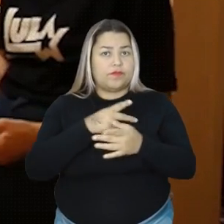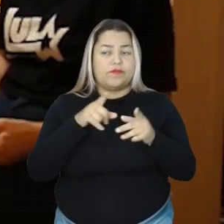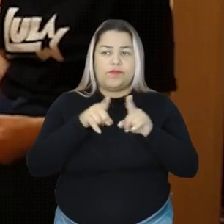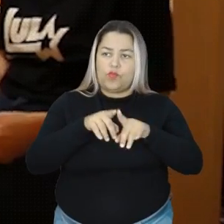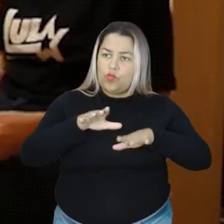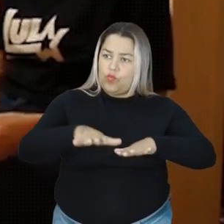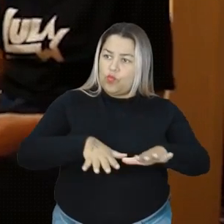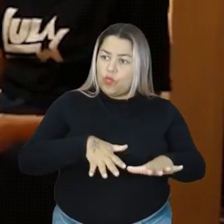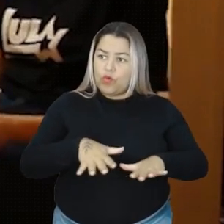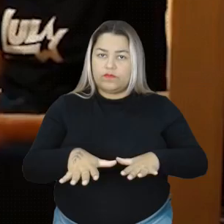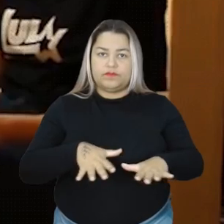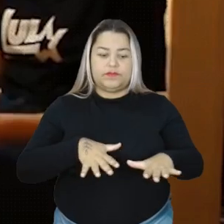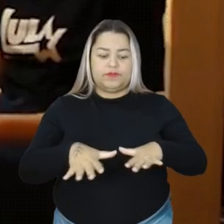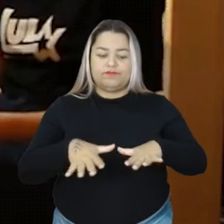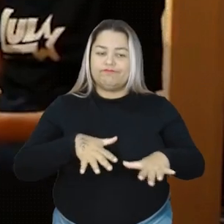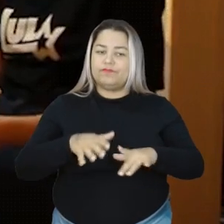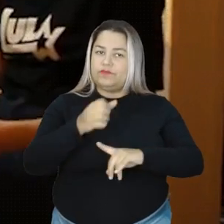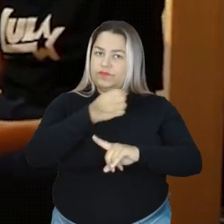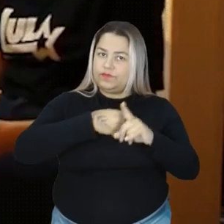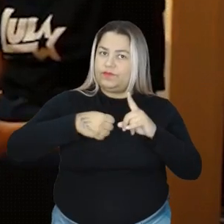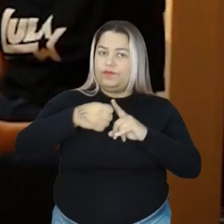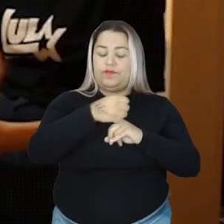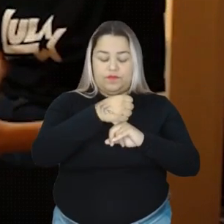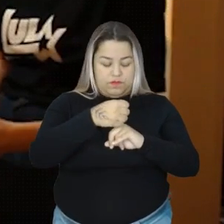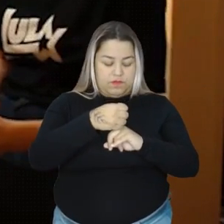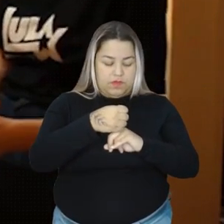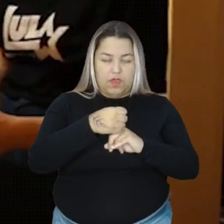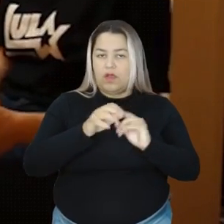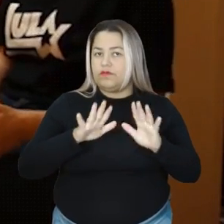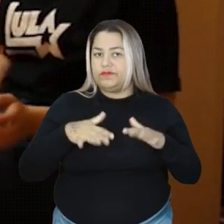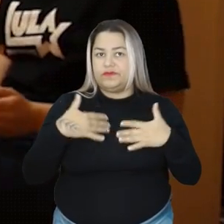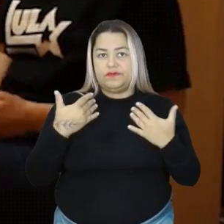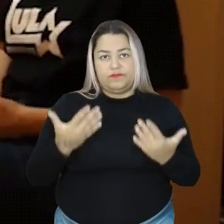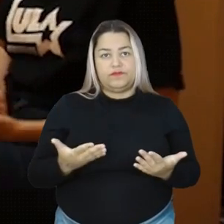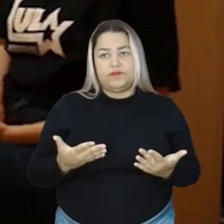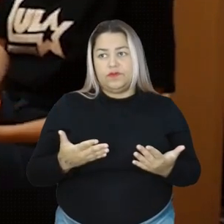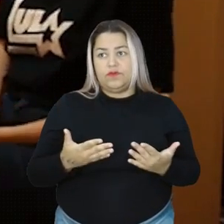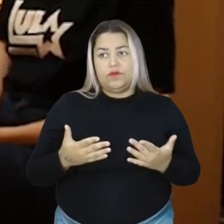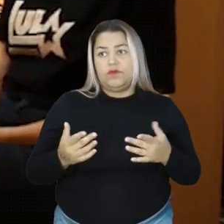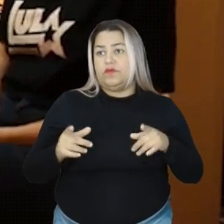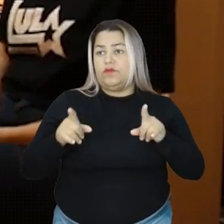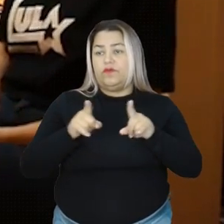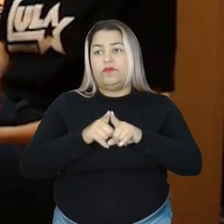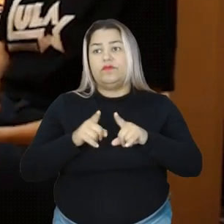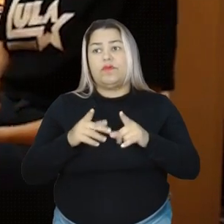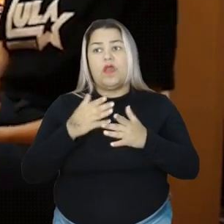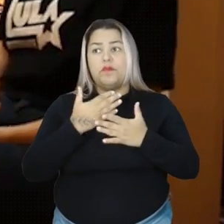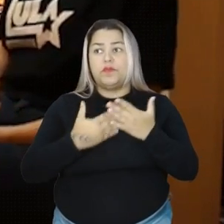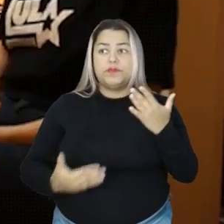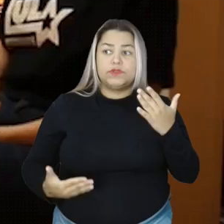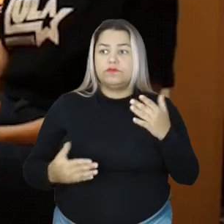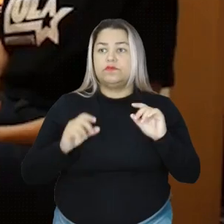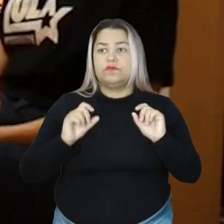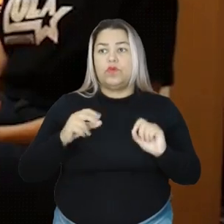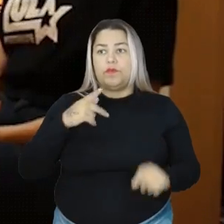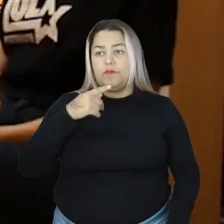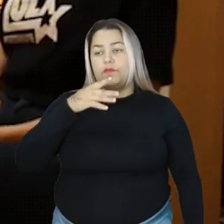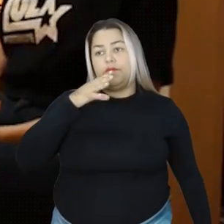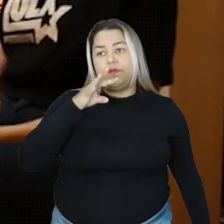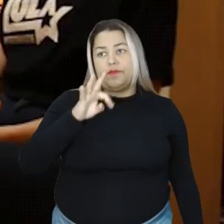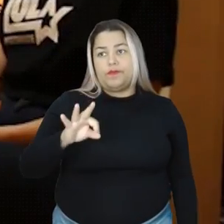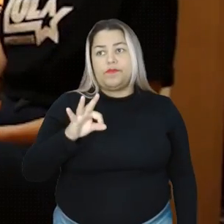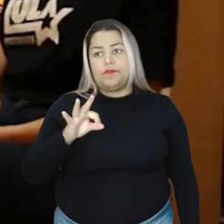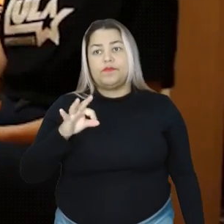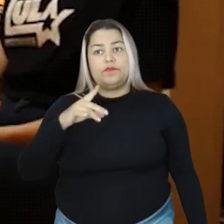movimento social combatido, temos, né, enfim, mas fui derrotado, claro. Uhum. Fui derrotado, o PT decidiu que